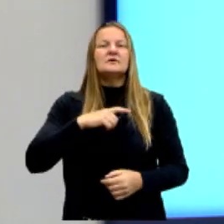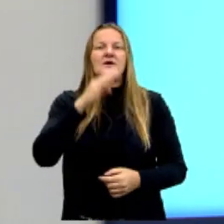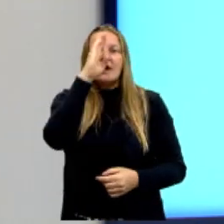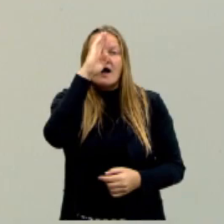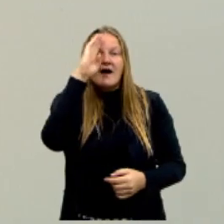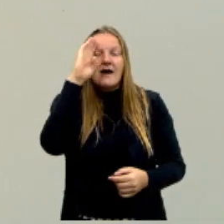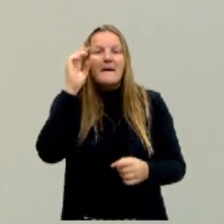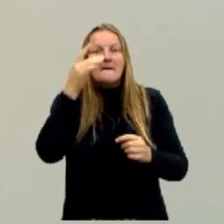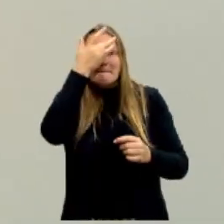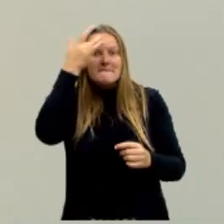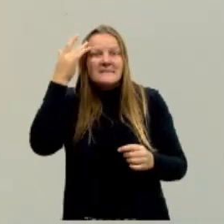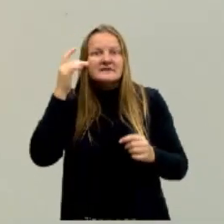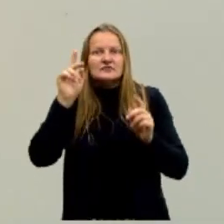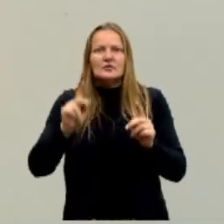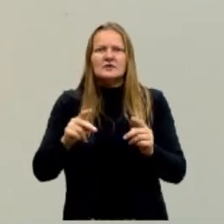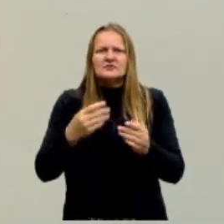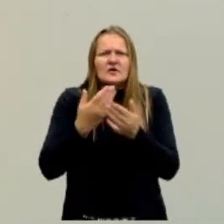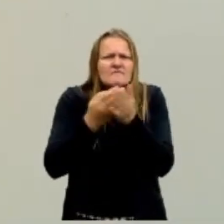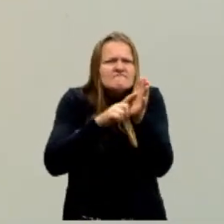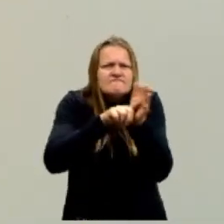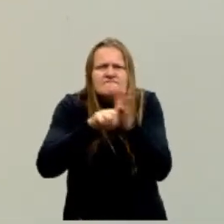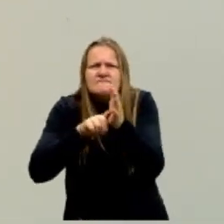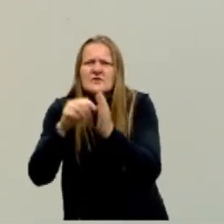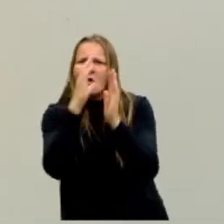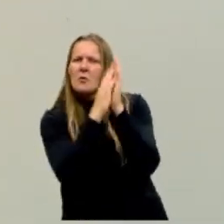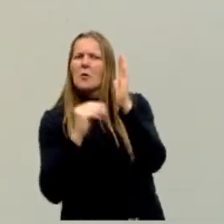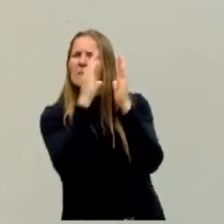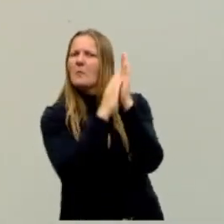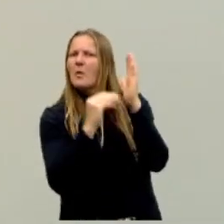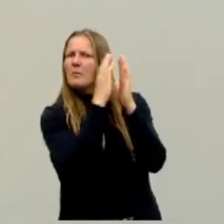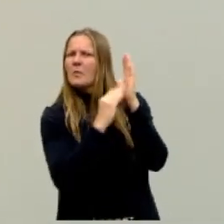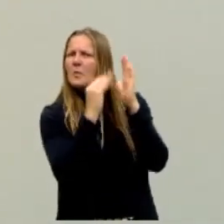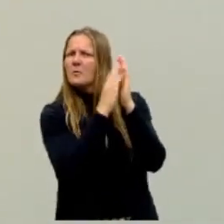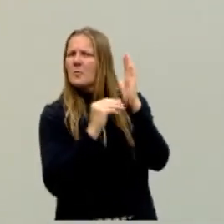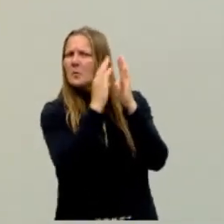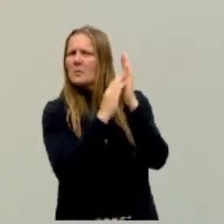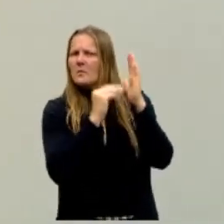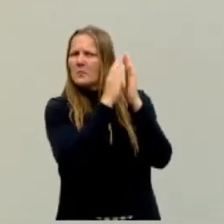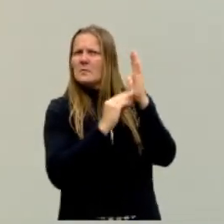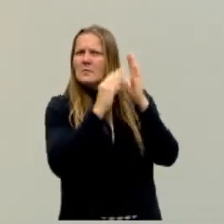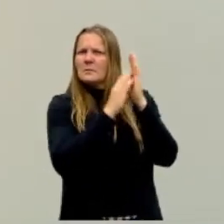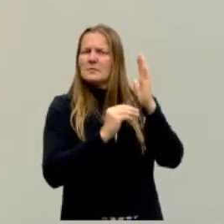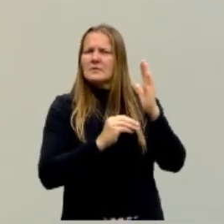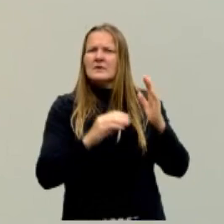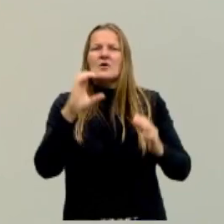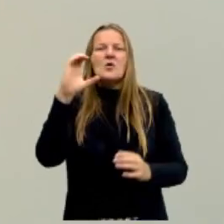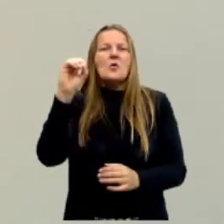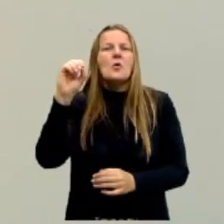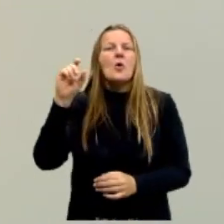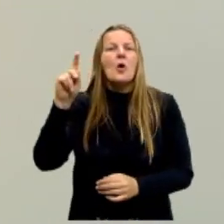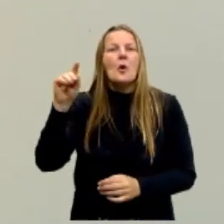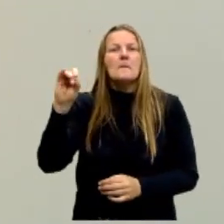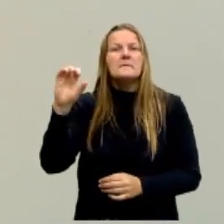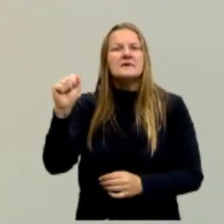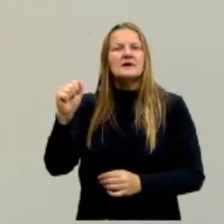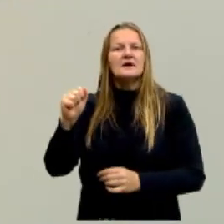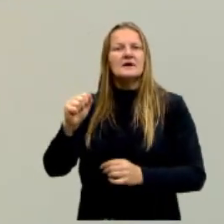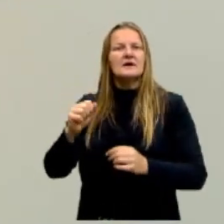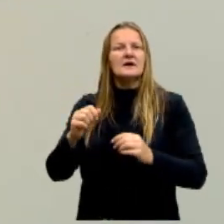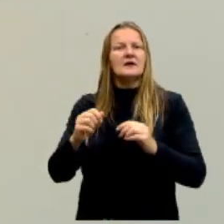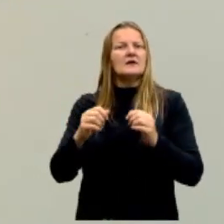acadêmicos devemos fazer cópias certo pensei nisso academia de belas-artes